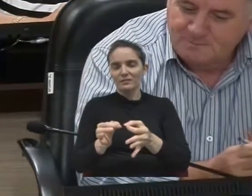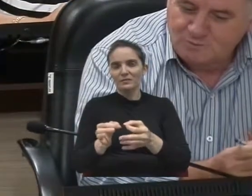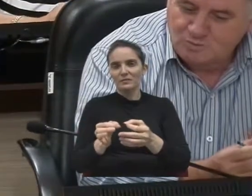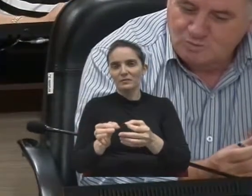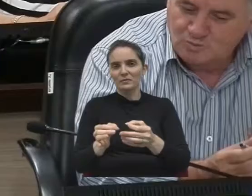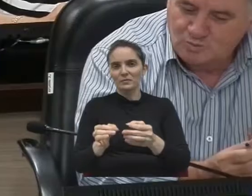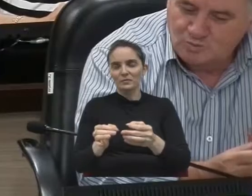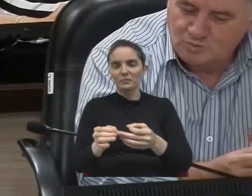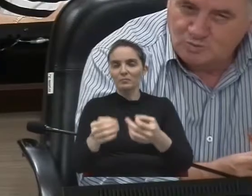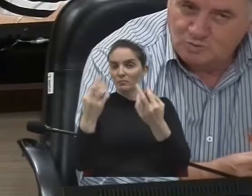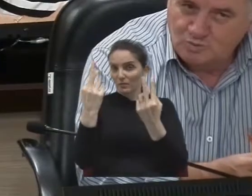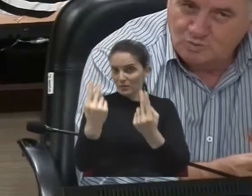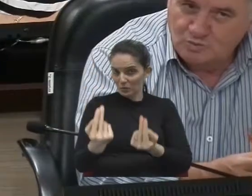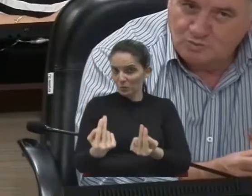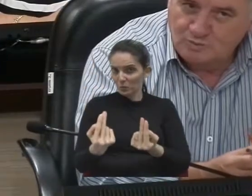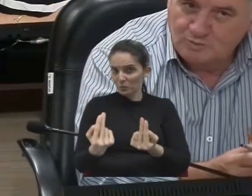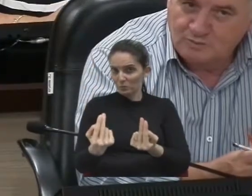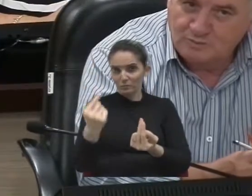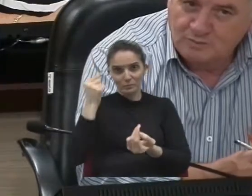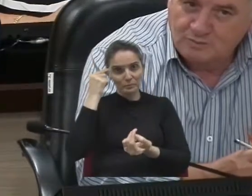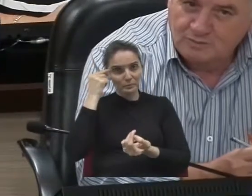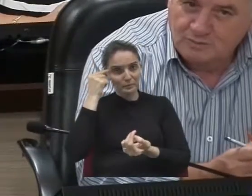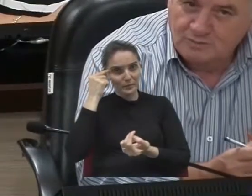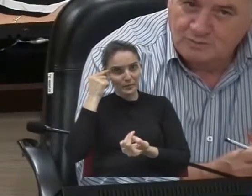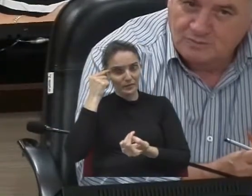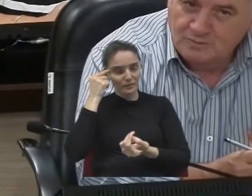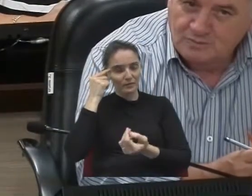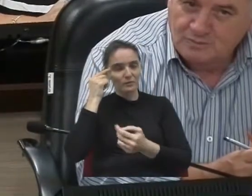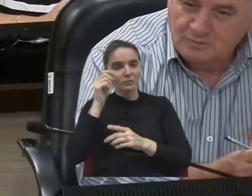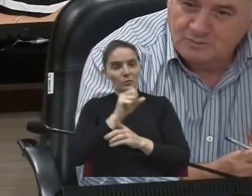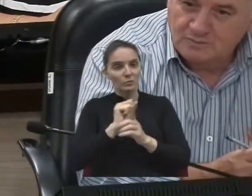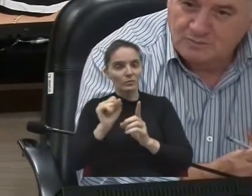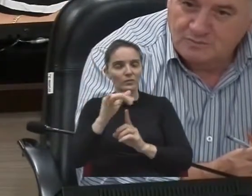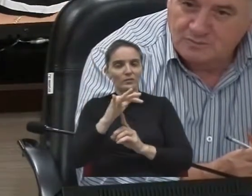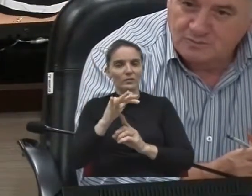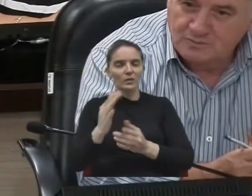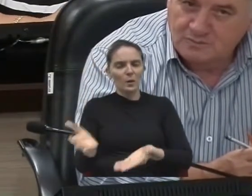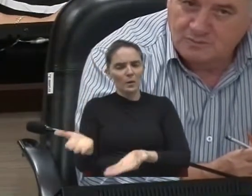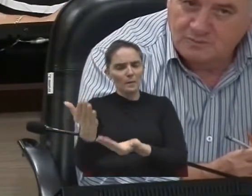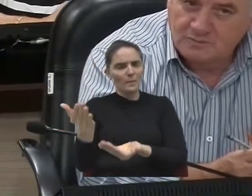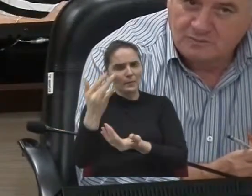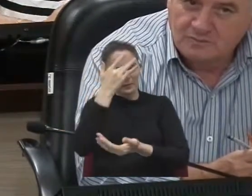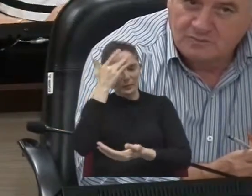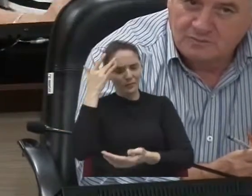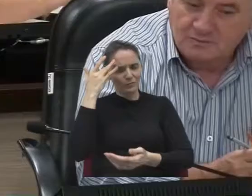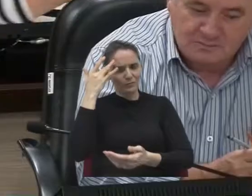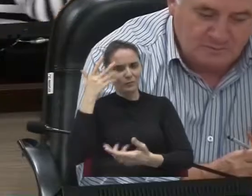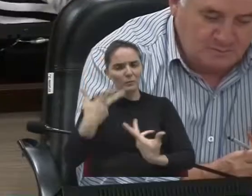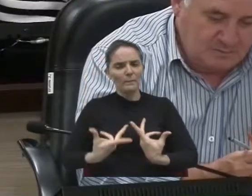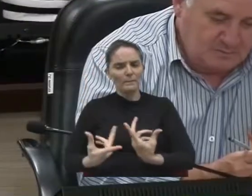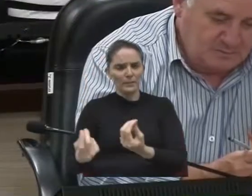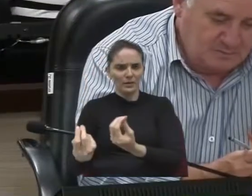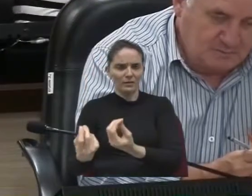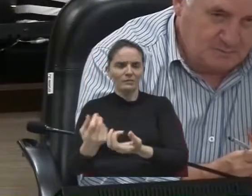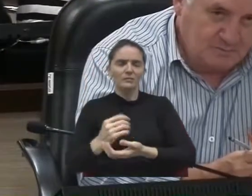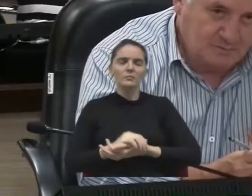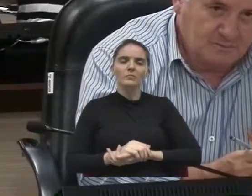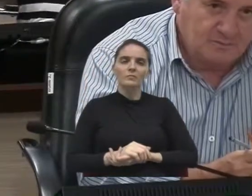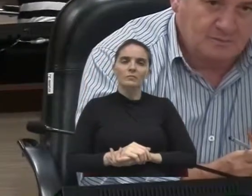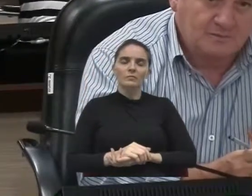Leis, sempre voltado ao social e homenageando quem realmente merece ser homenageado. Eu